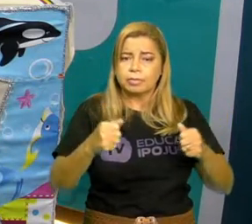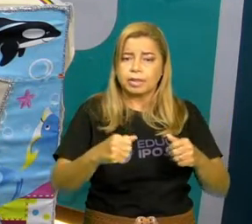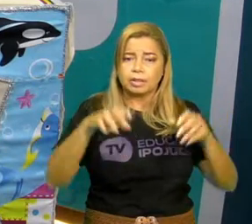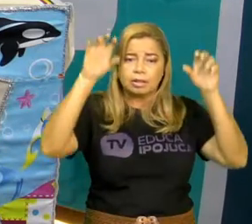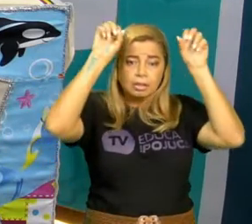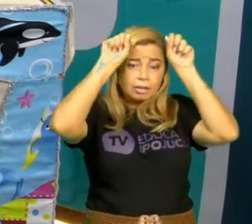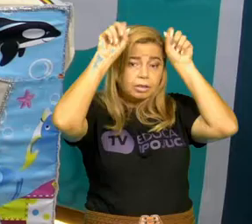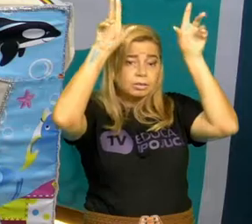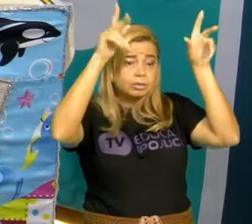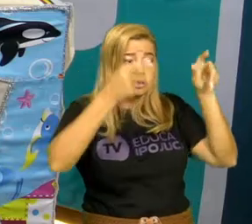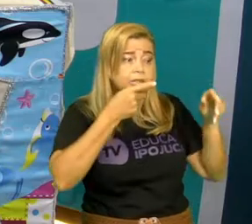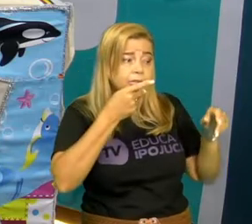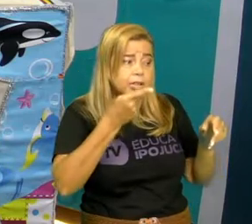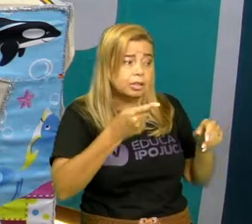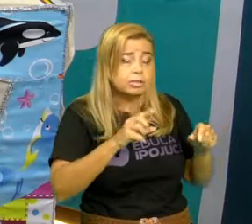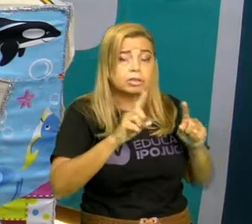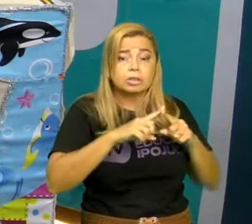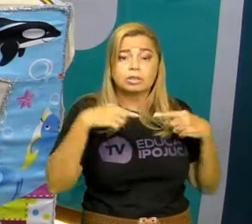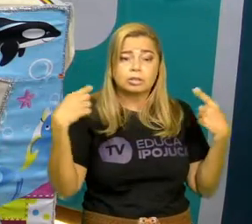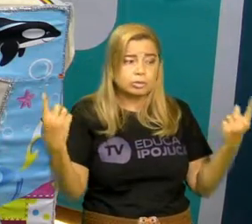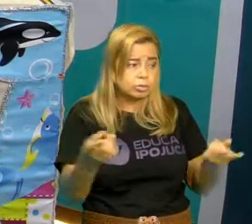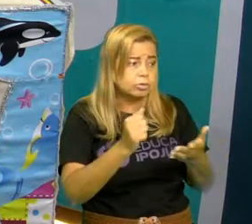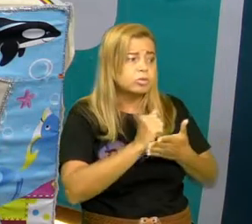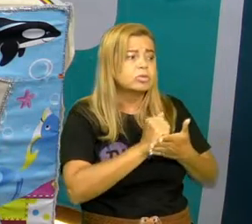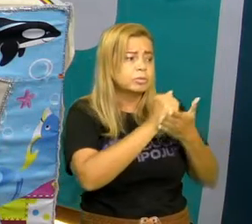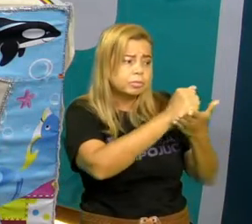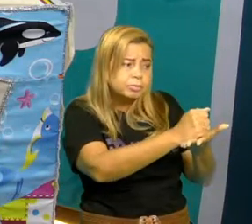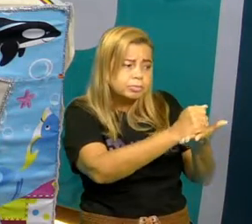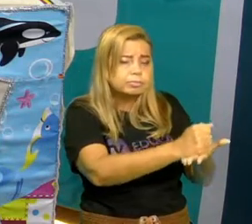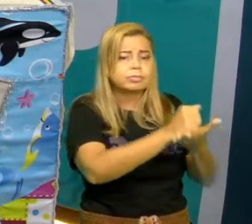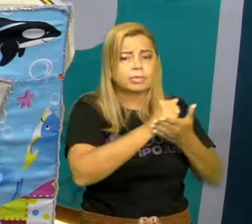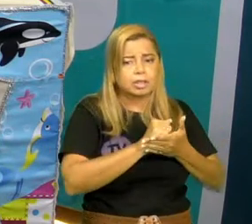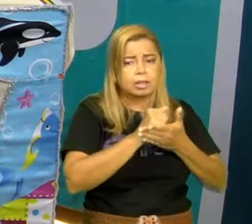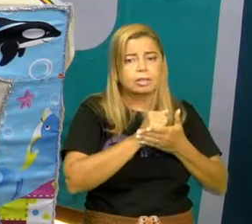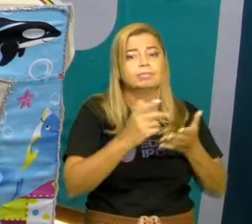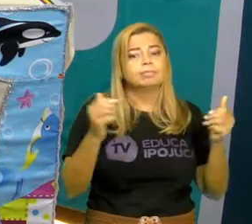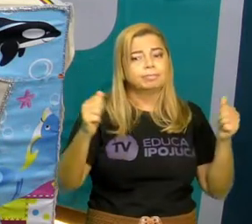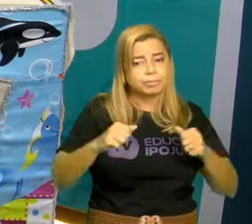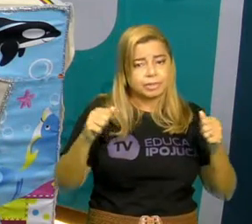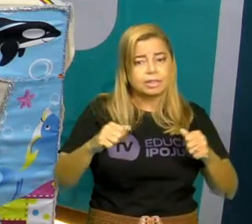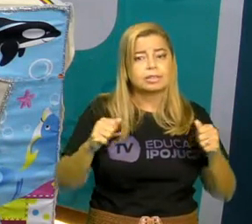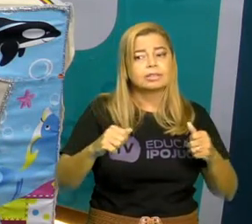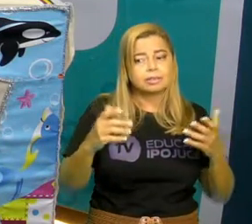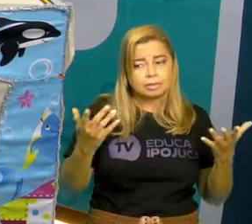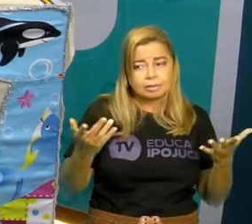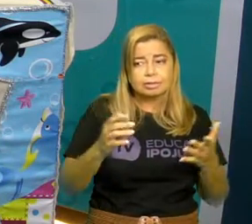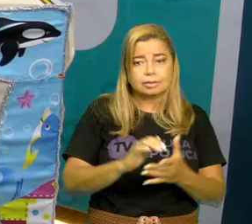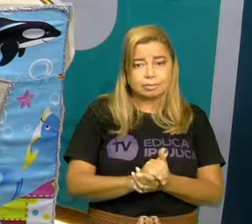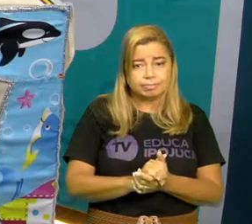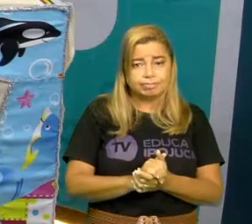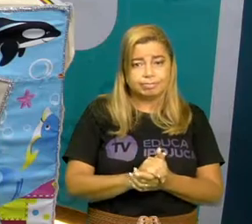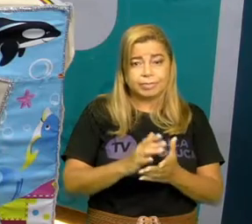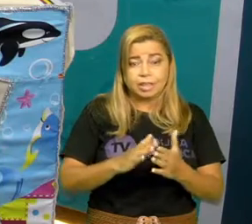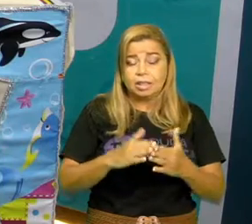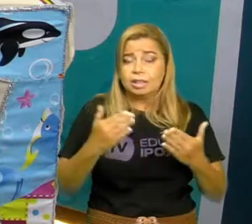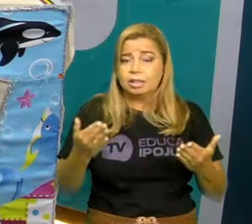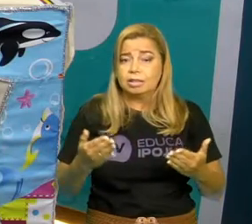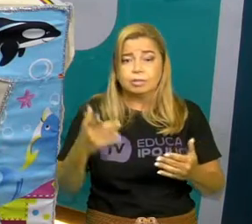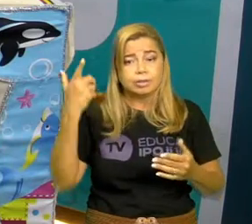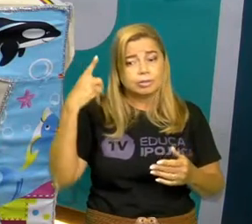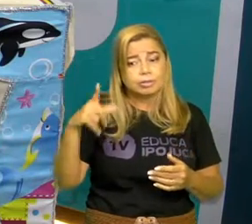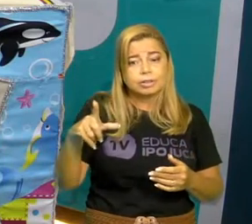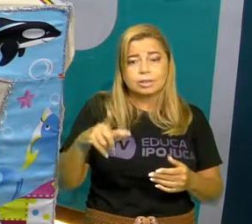um do outro. Foi o que aconteceu na nossa... Ninguém faz nada só. Foi o que aconteceu na nossa história. Exato. Nós não podemos fazer nada só, né,